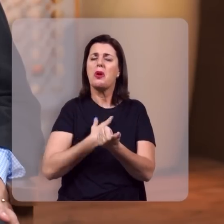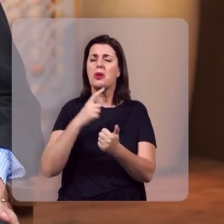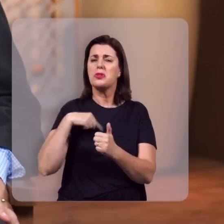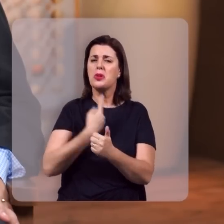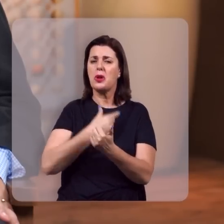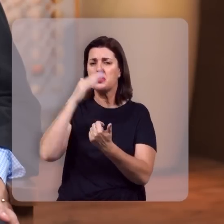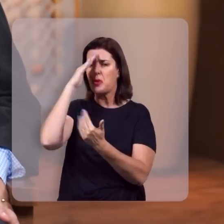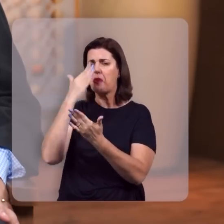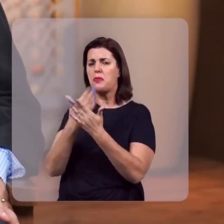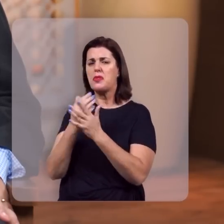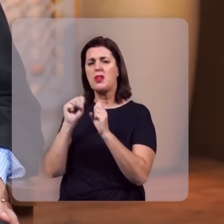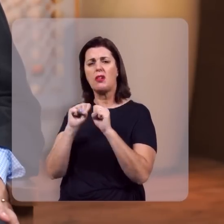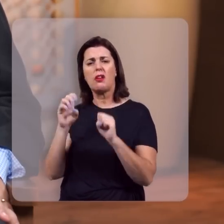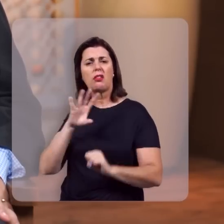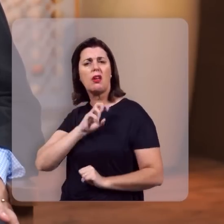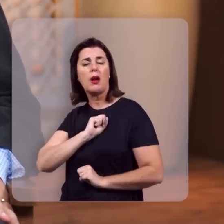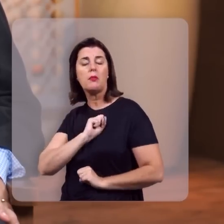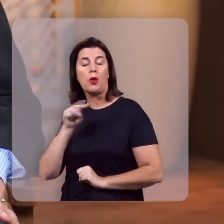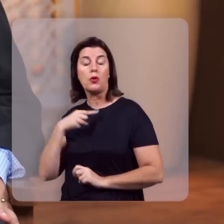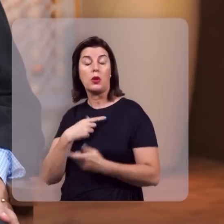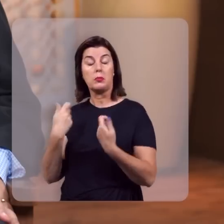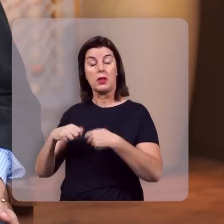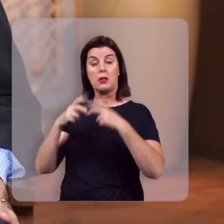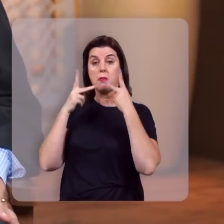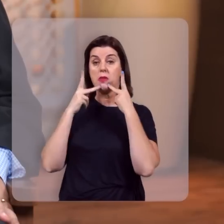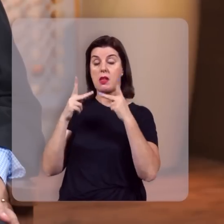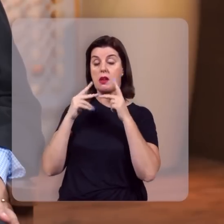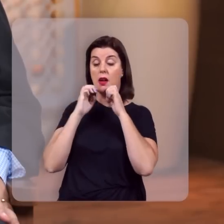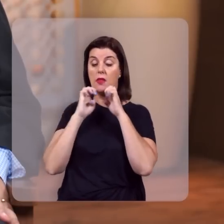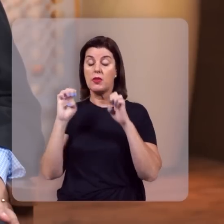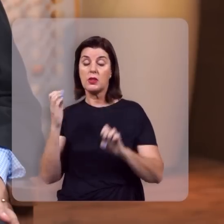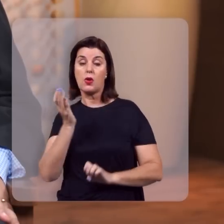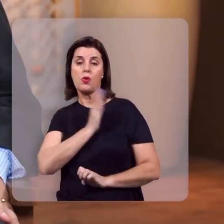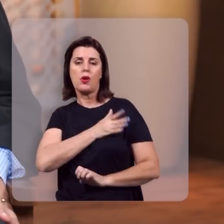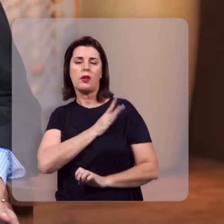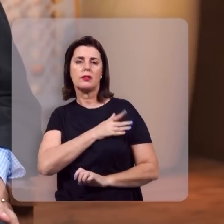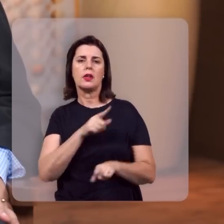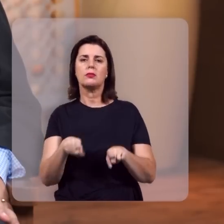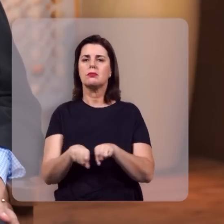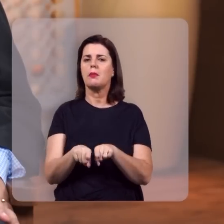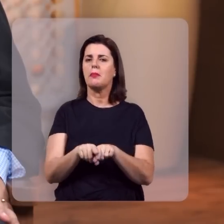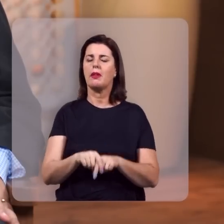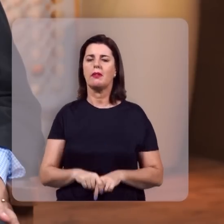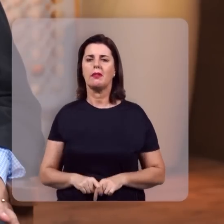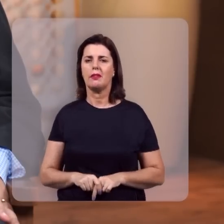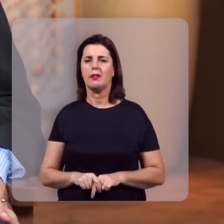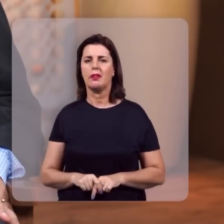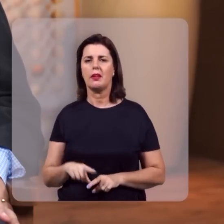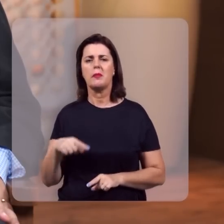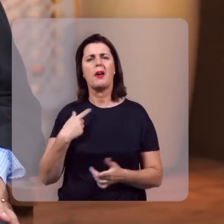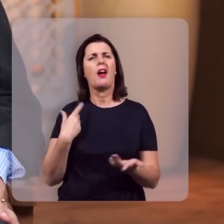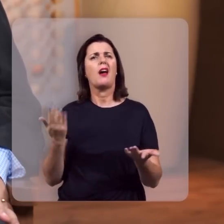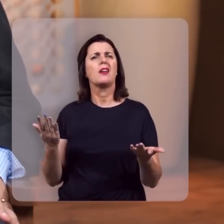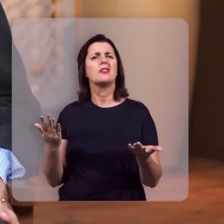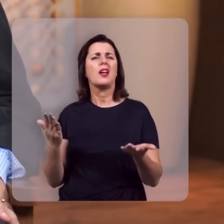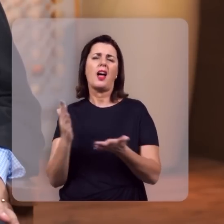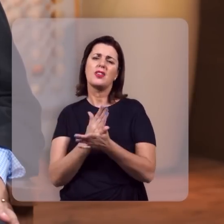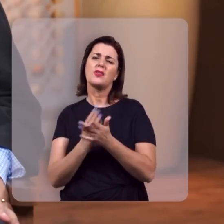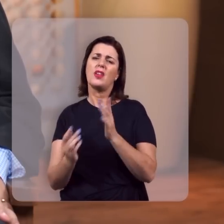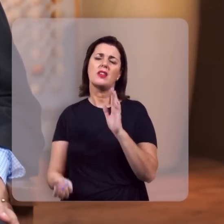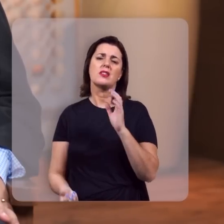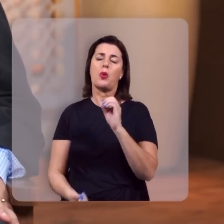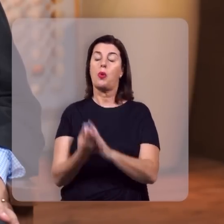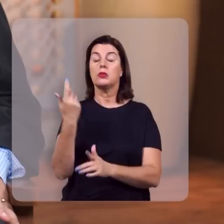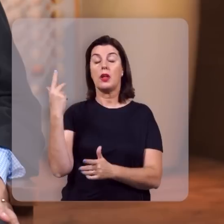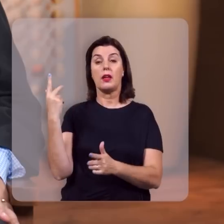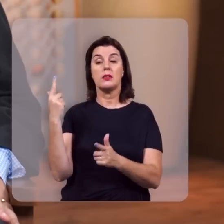e nós confiamos nesse grande amor, nós precisamos pregar o Evangelho para o nosso coração, reverendo Rodrigo. Nem sempre a gente reage tão